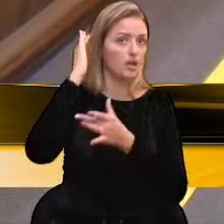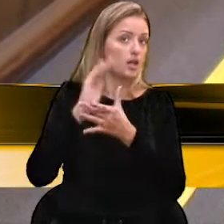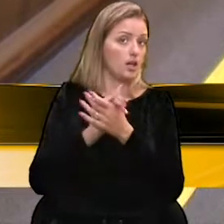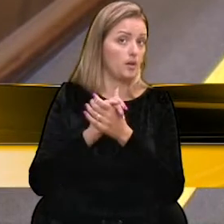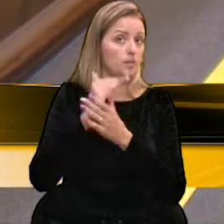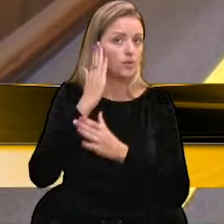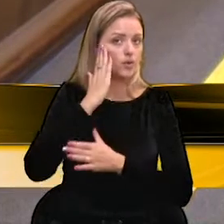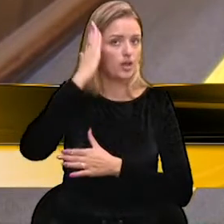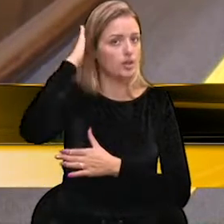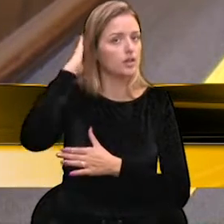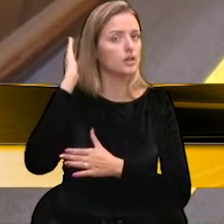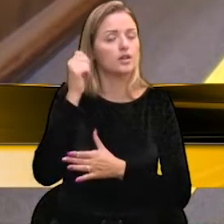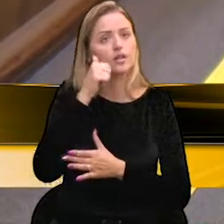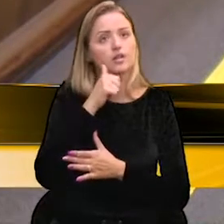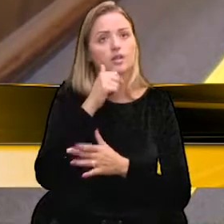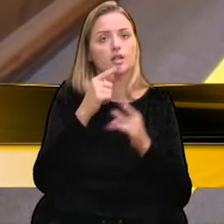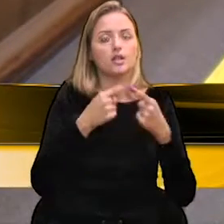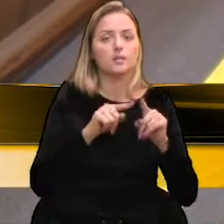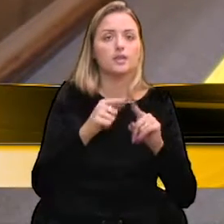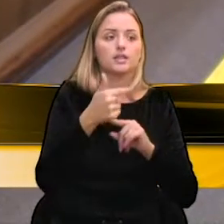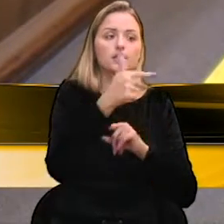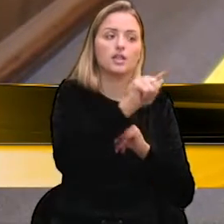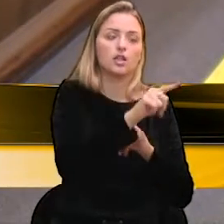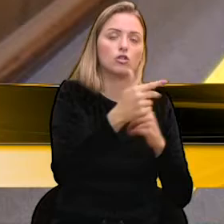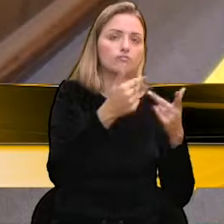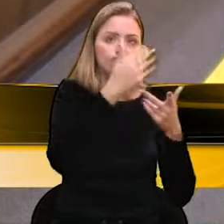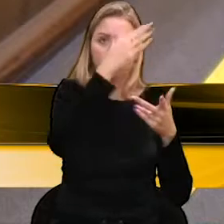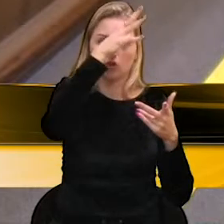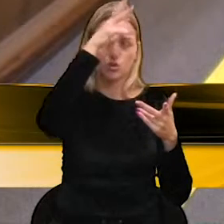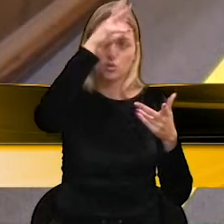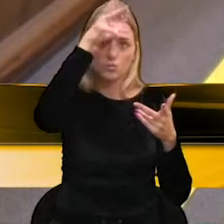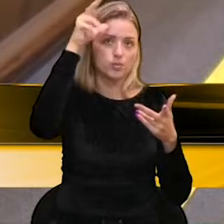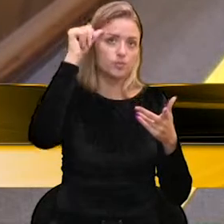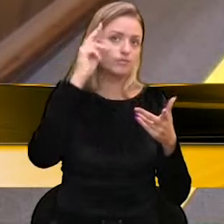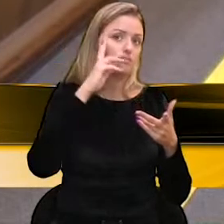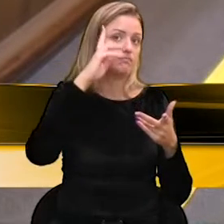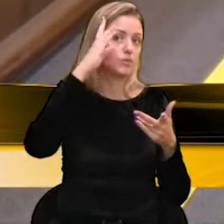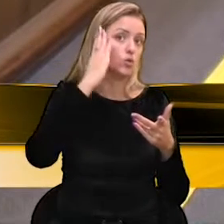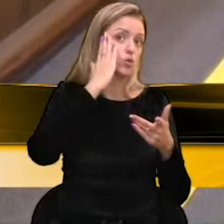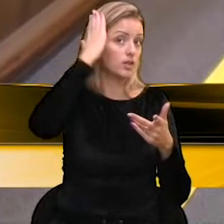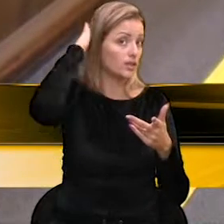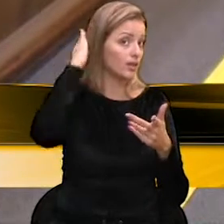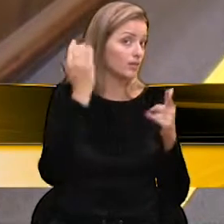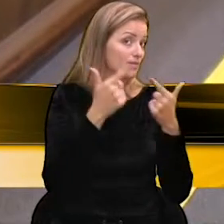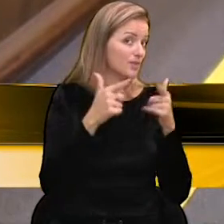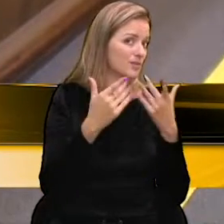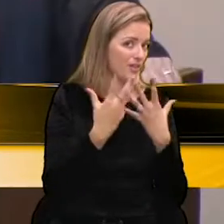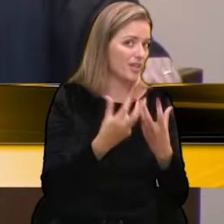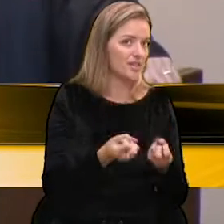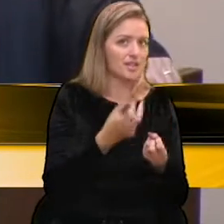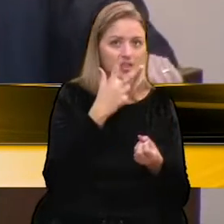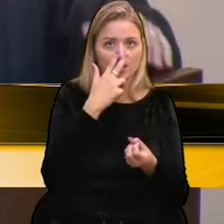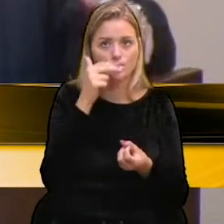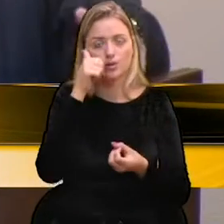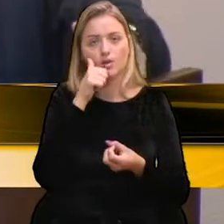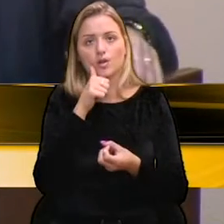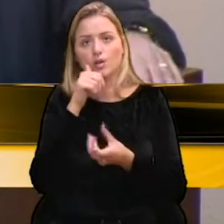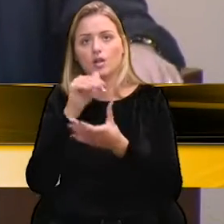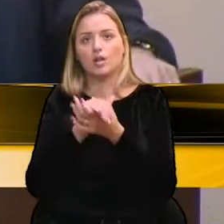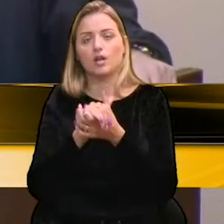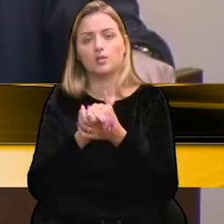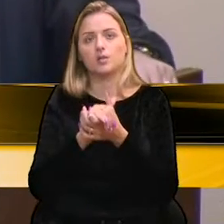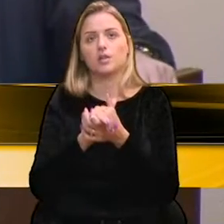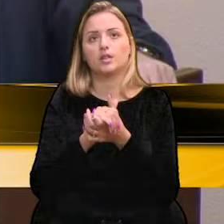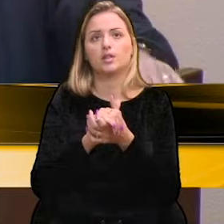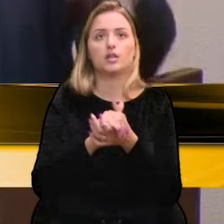que eu acredito que um outro lado da prefeitura não teve a sensibilidade que a primeira-dama teve. E como opinião para